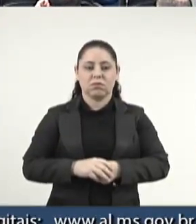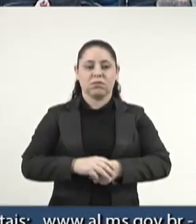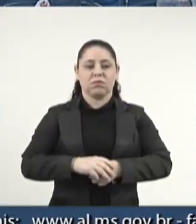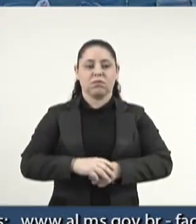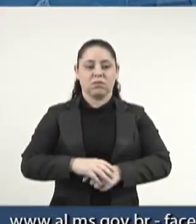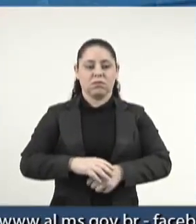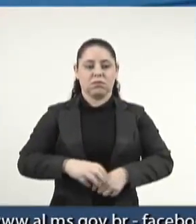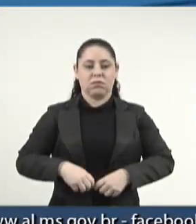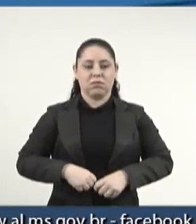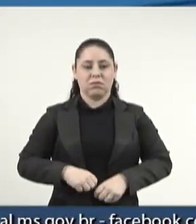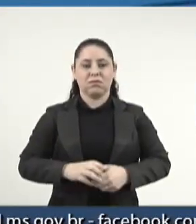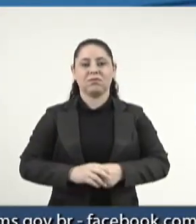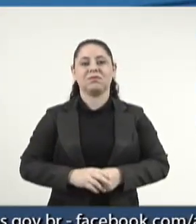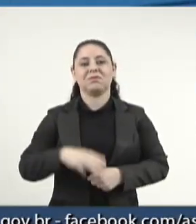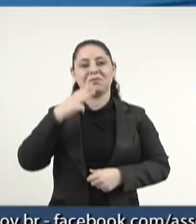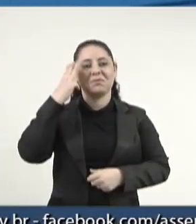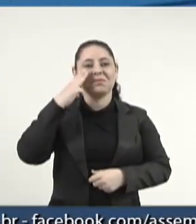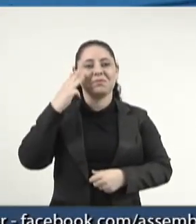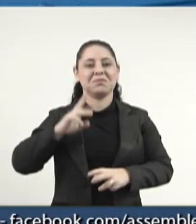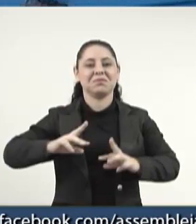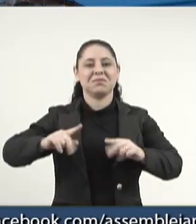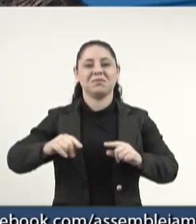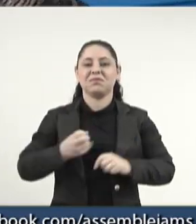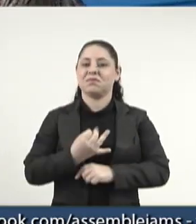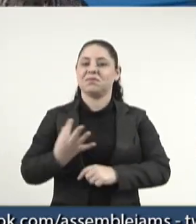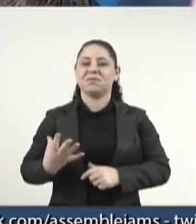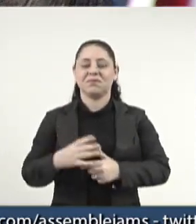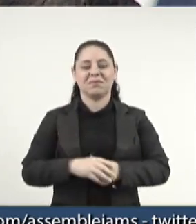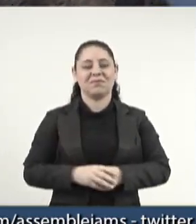Mara, aí deve ter dado alguma diferença de número.